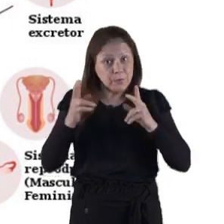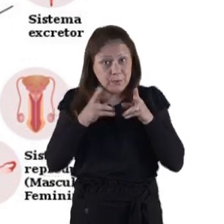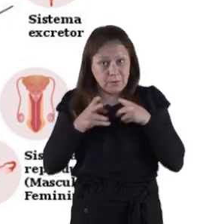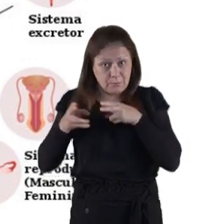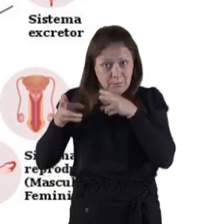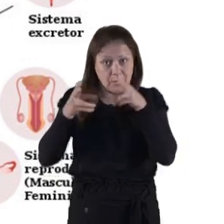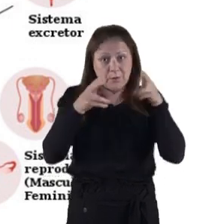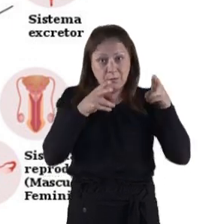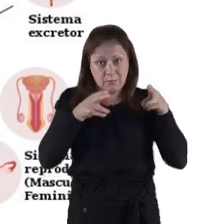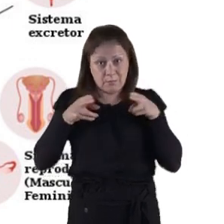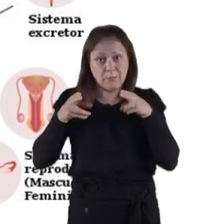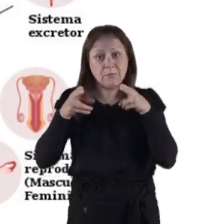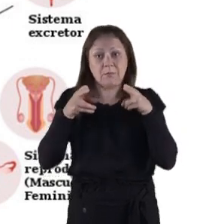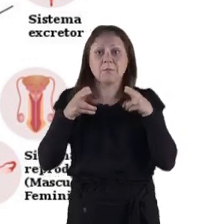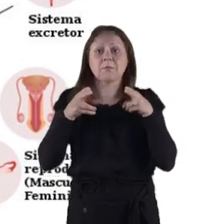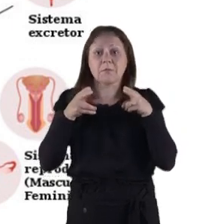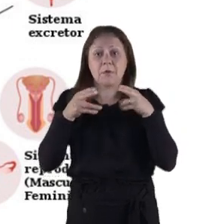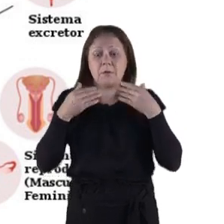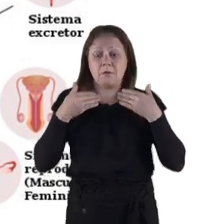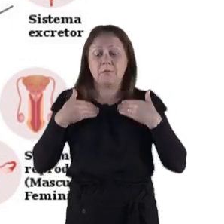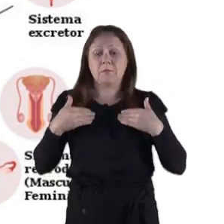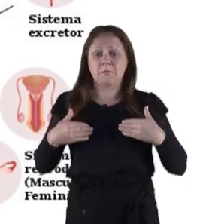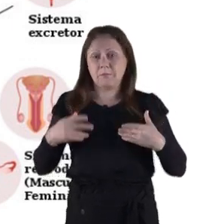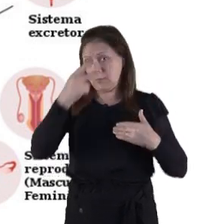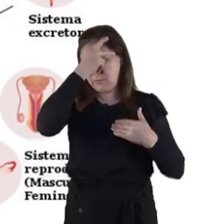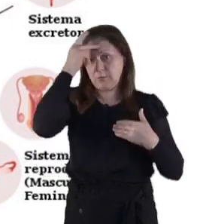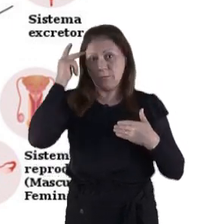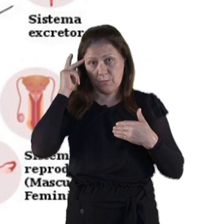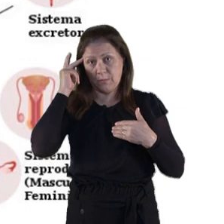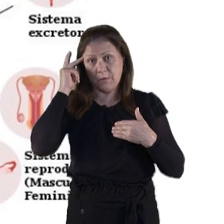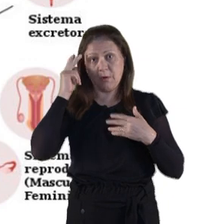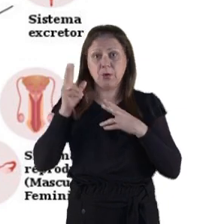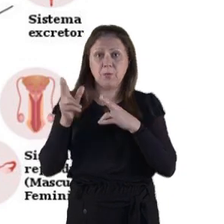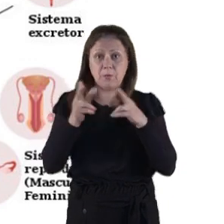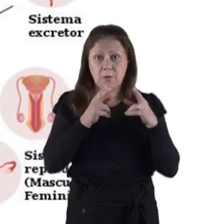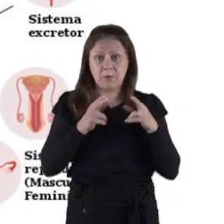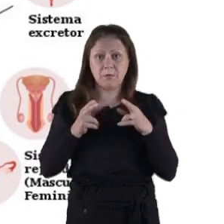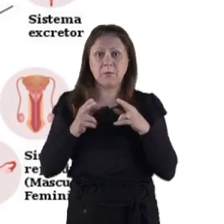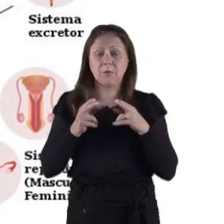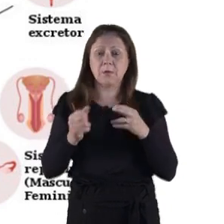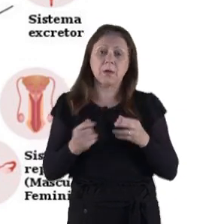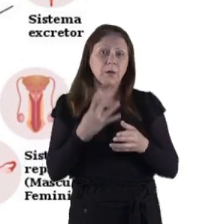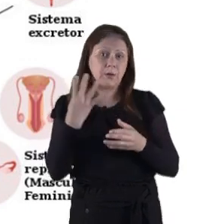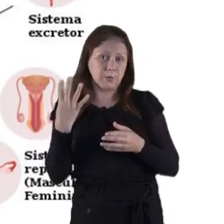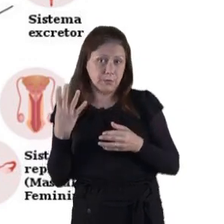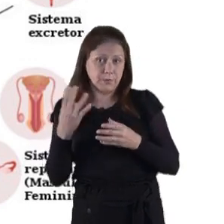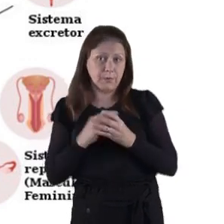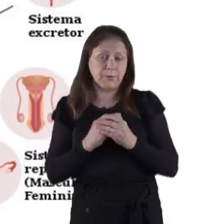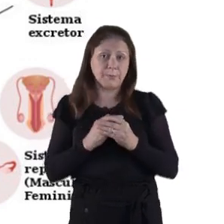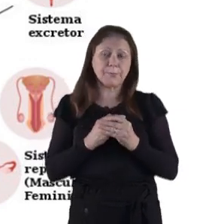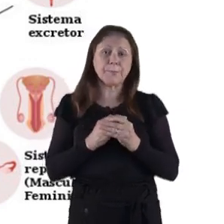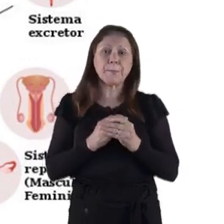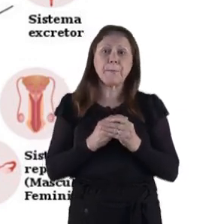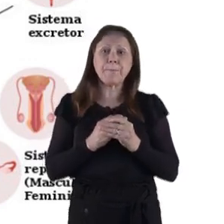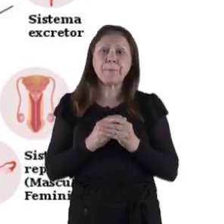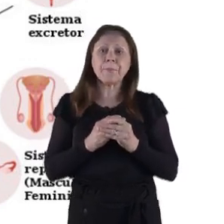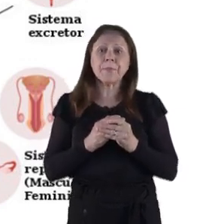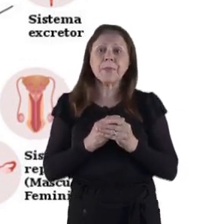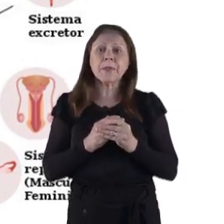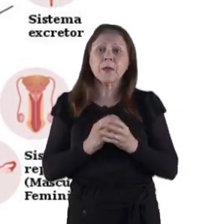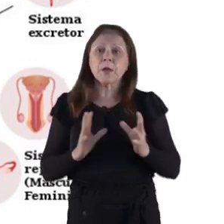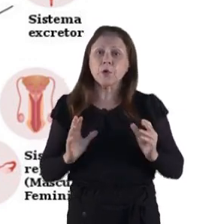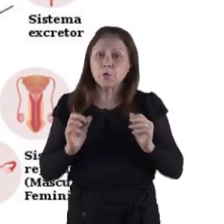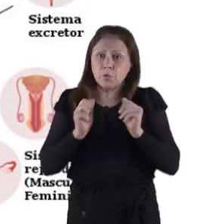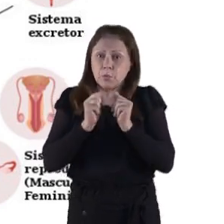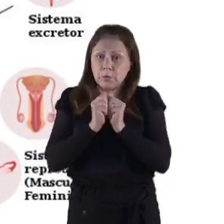de deficiência, mas os órgãos das pessoas geralmente são os mesmos. Então, a gente tem essa quantidade de órgãos aqui no nosso corpo. E a partir